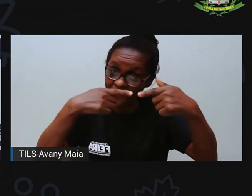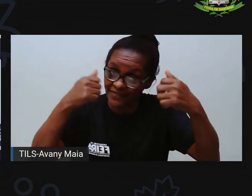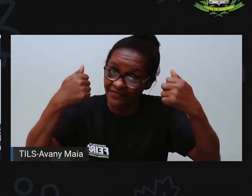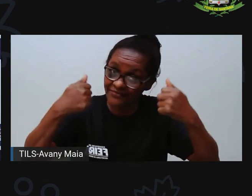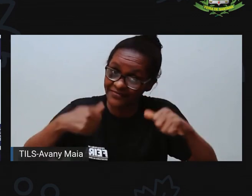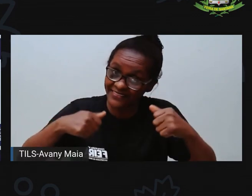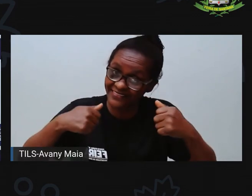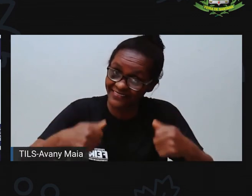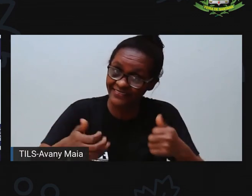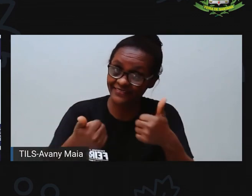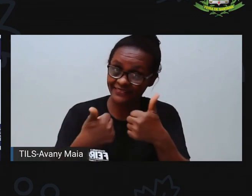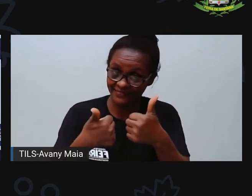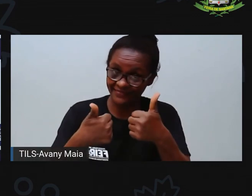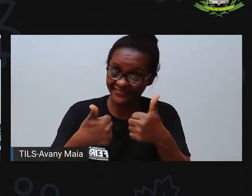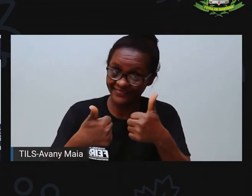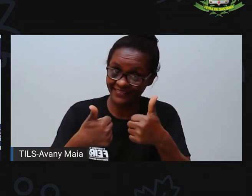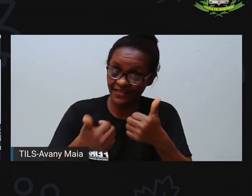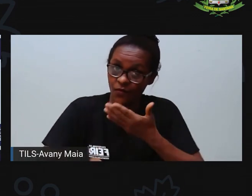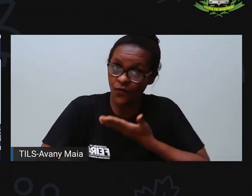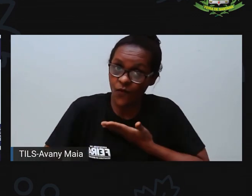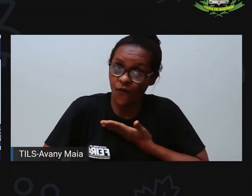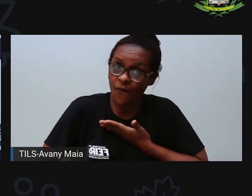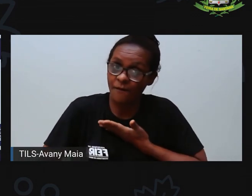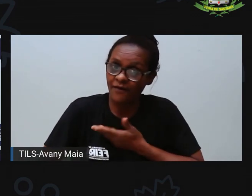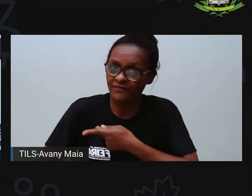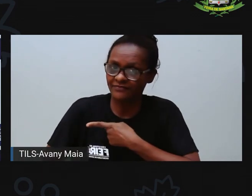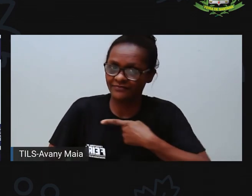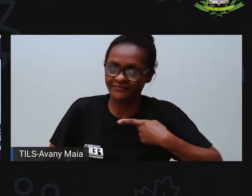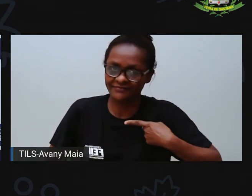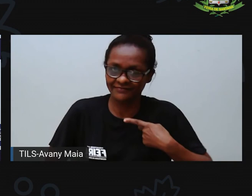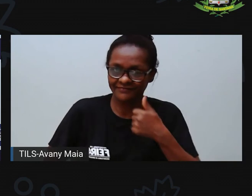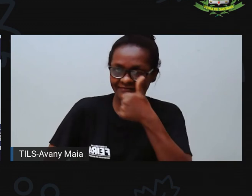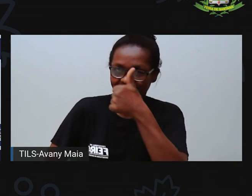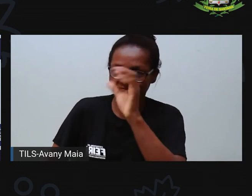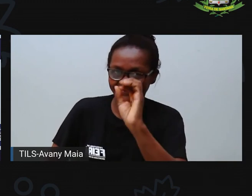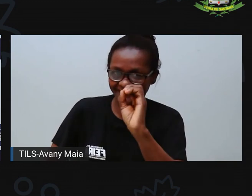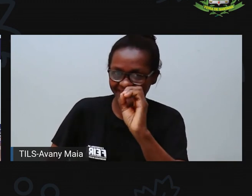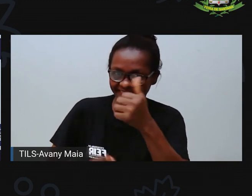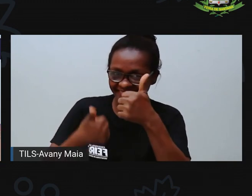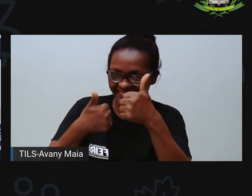todos esses hábitos saudáveis para o corpinho de vocês ficar, ó, nota 10, tá